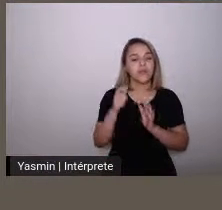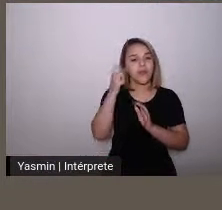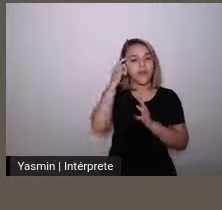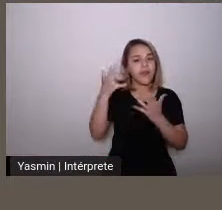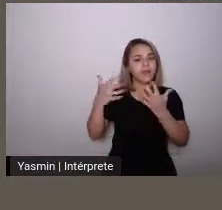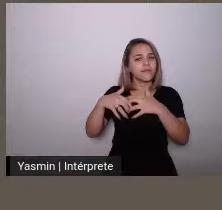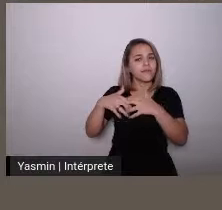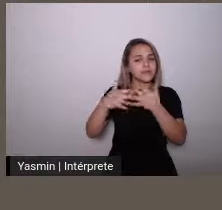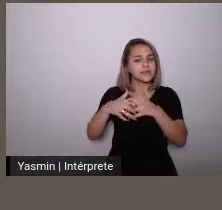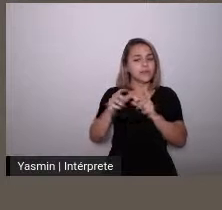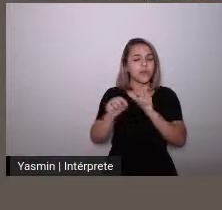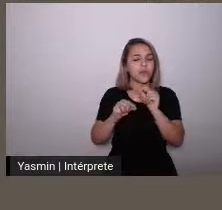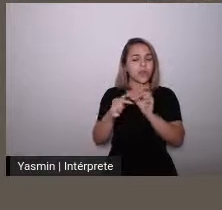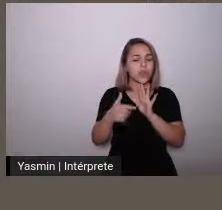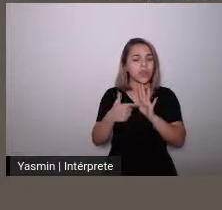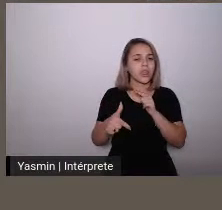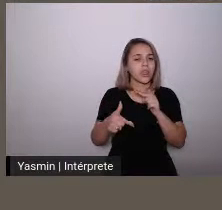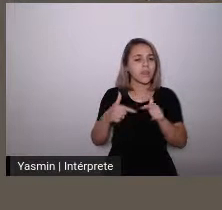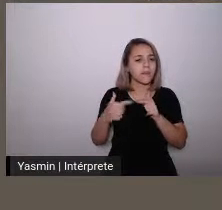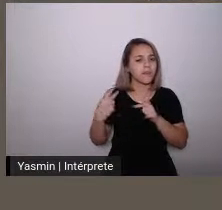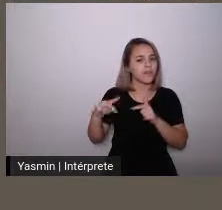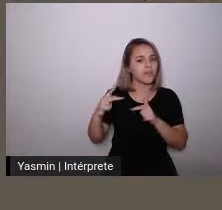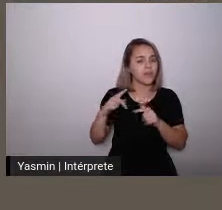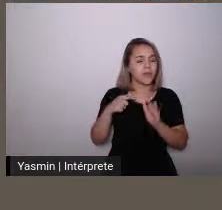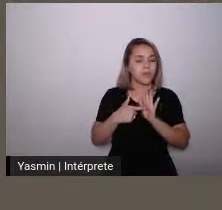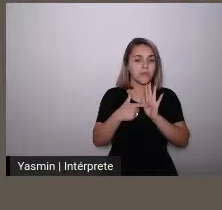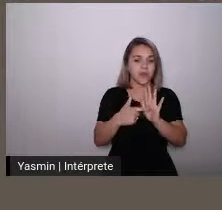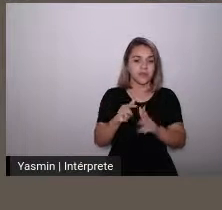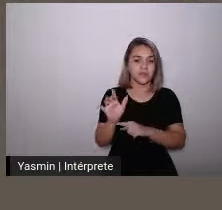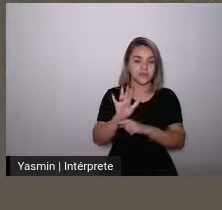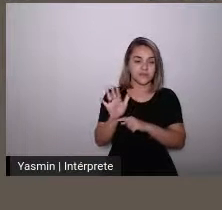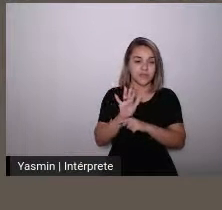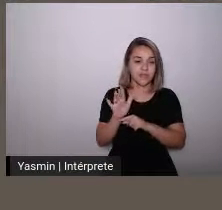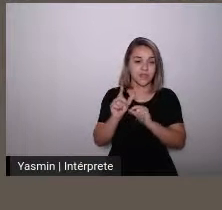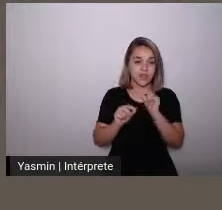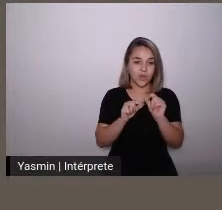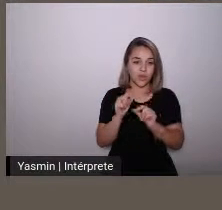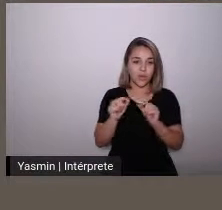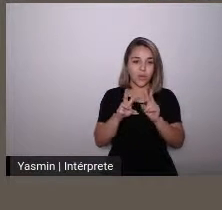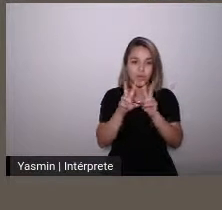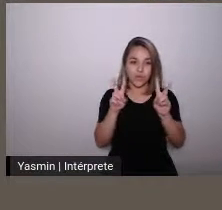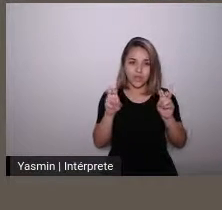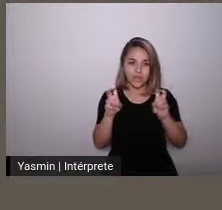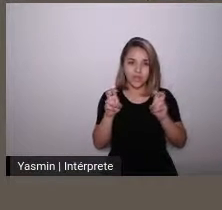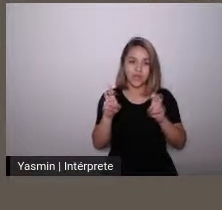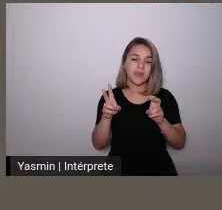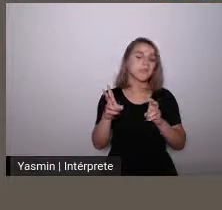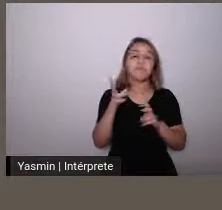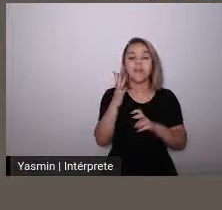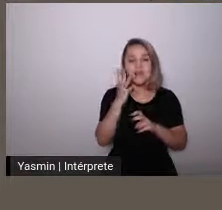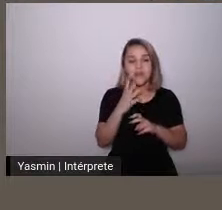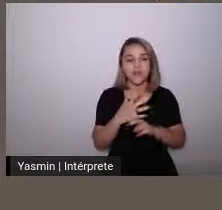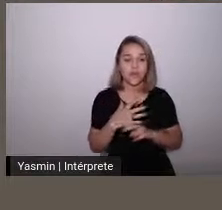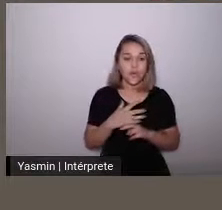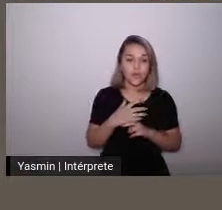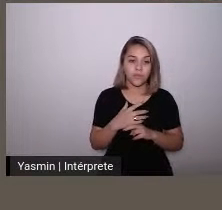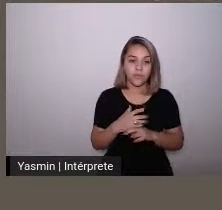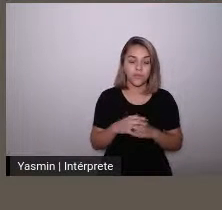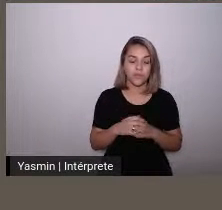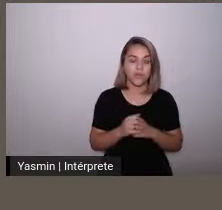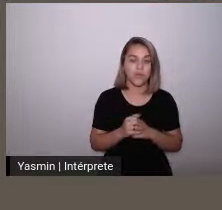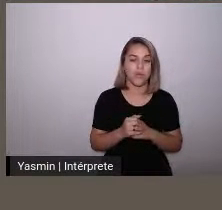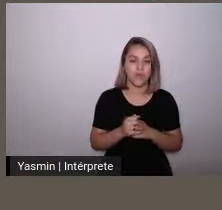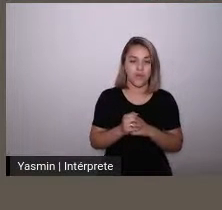indica que o cinema, ele, de uma certa forma, ou como tema, ou como inspiração, ou como poética, ele já se